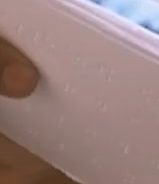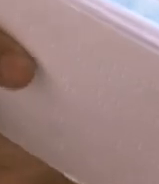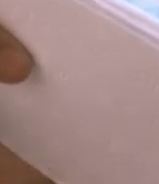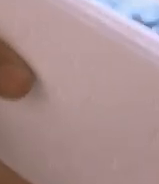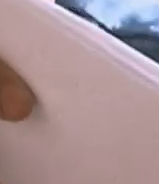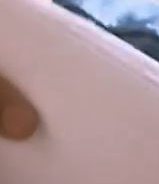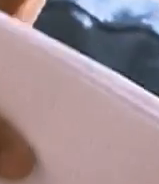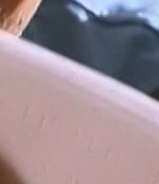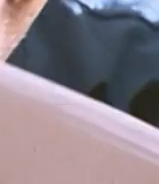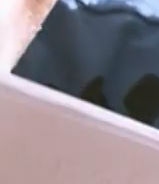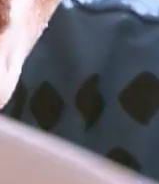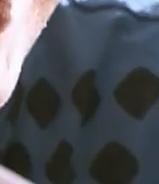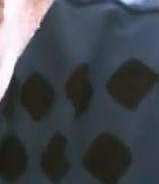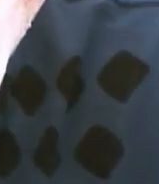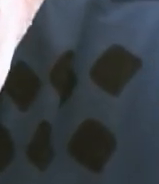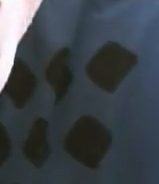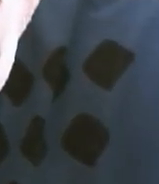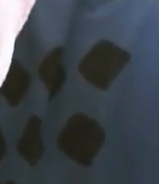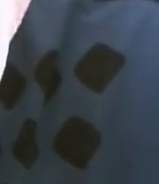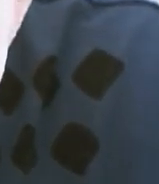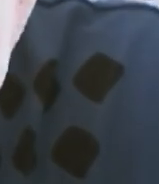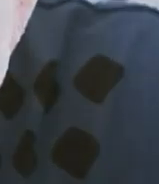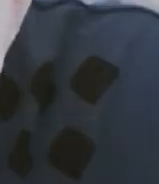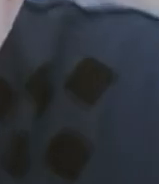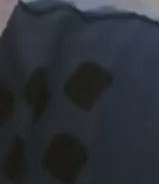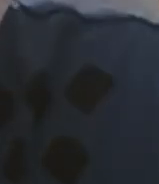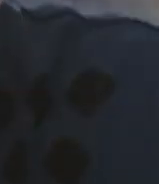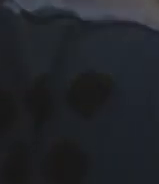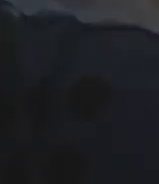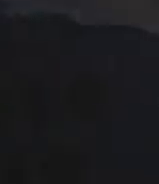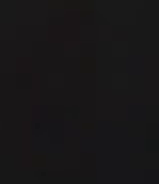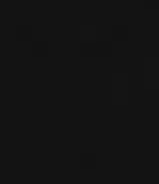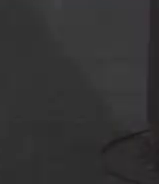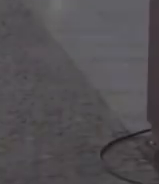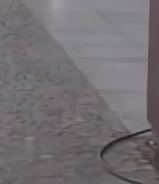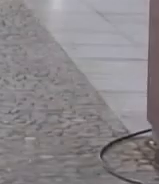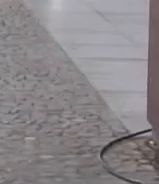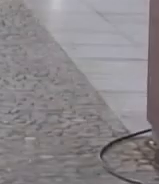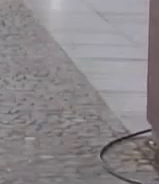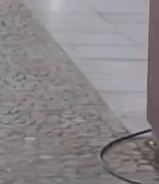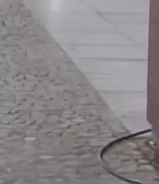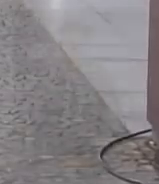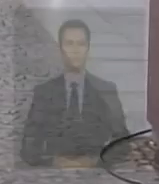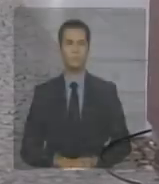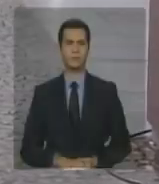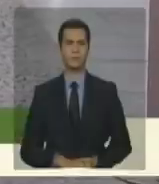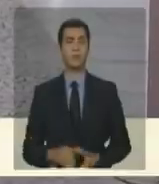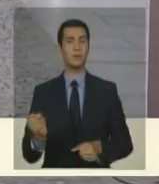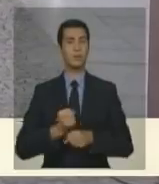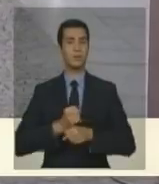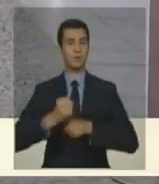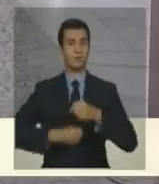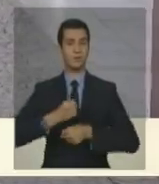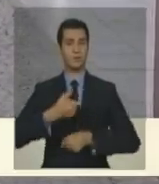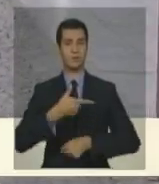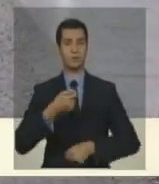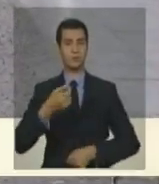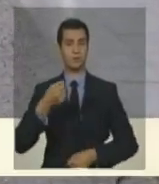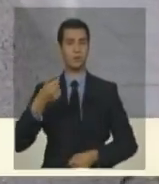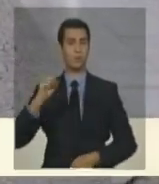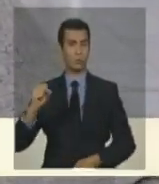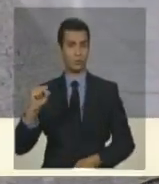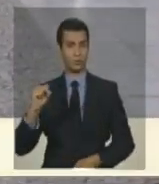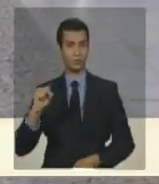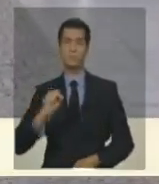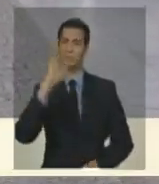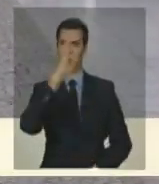A partir de 2008, o Brasil passou a